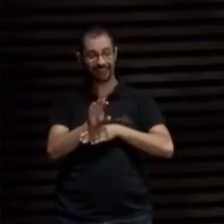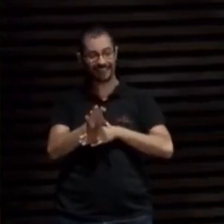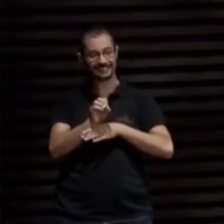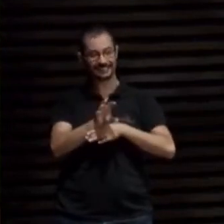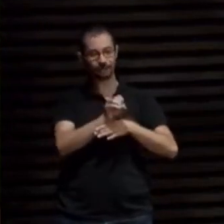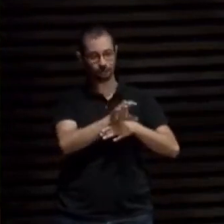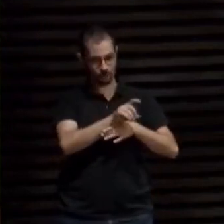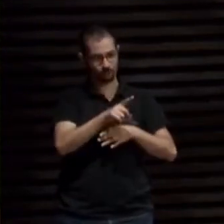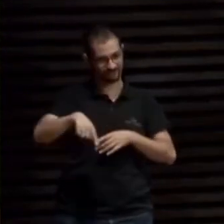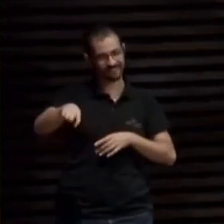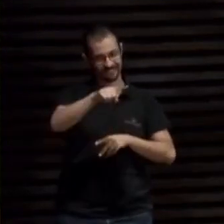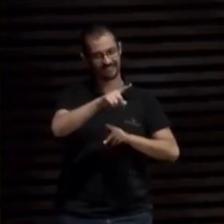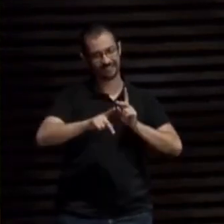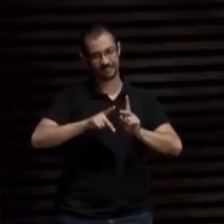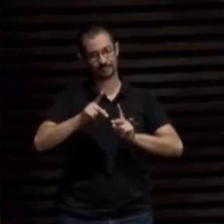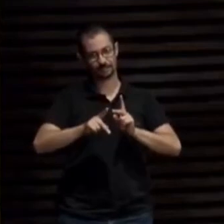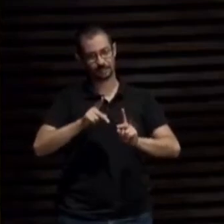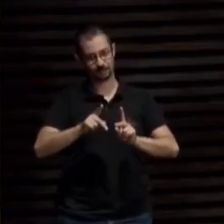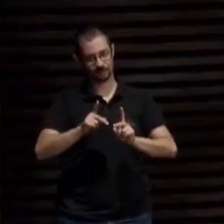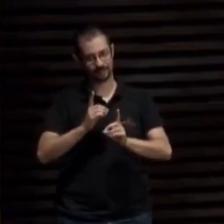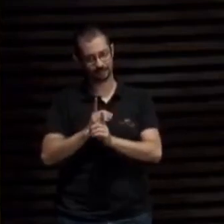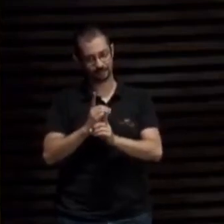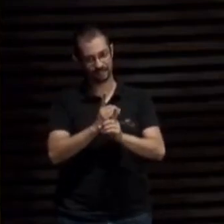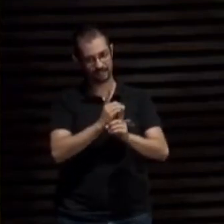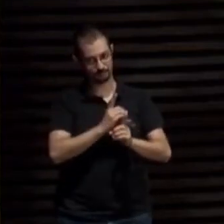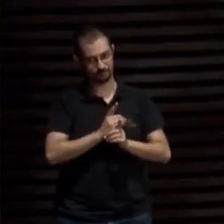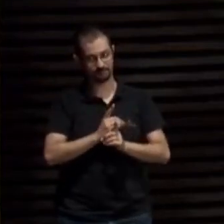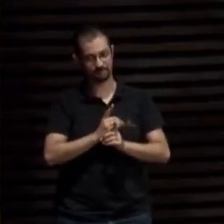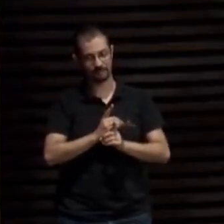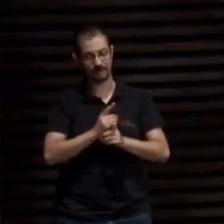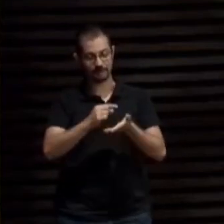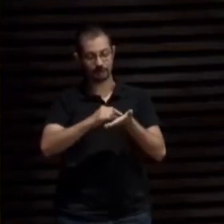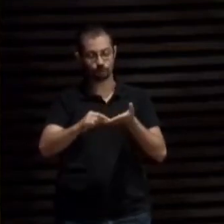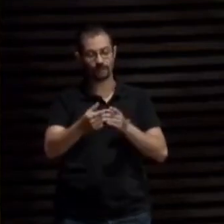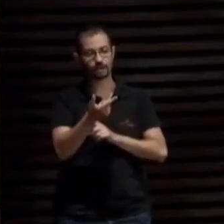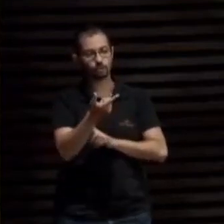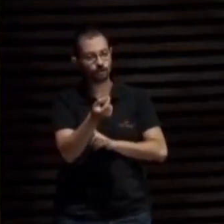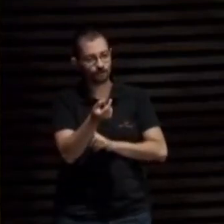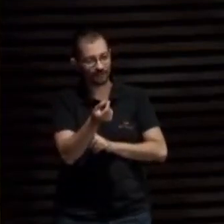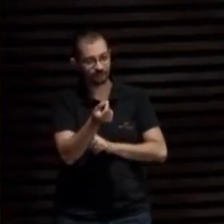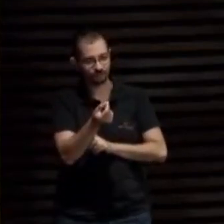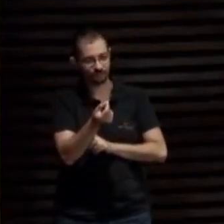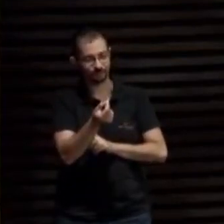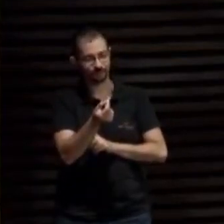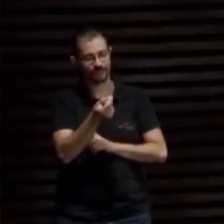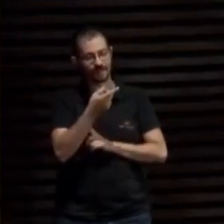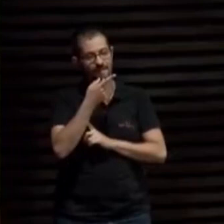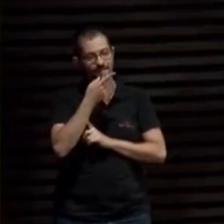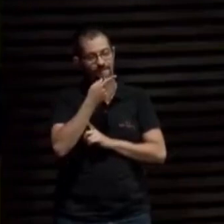transmitiu as palavras de Deus aos seus discípulos. Mas aqui no verso 20, é a